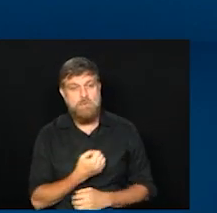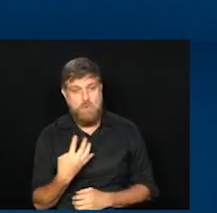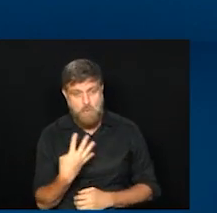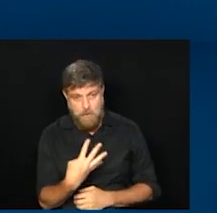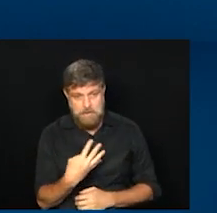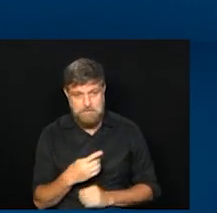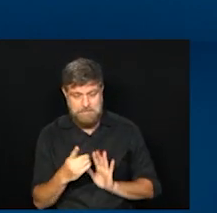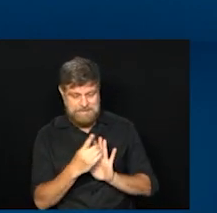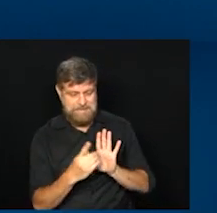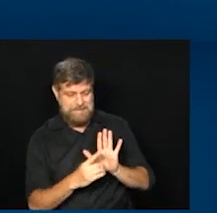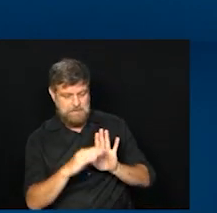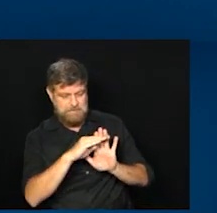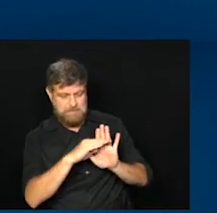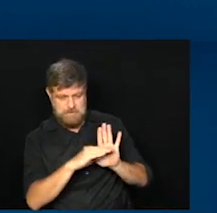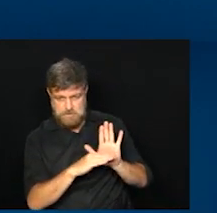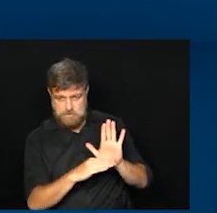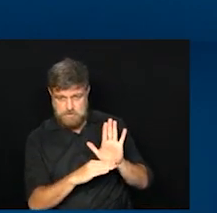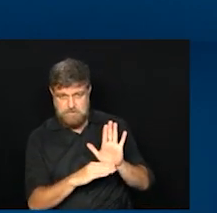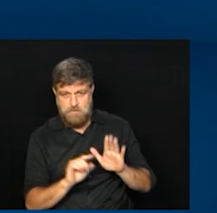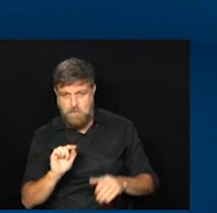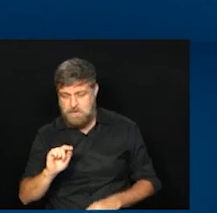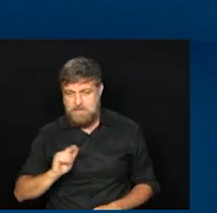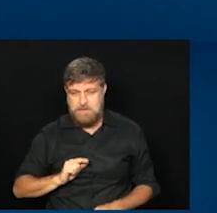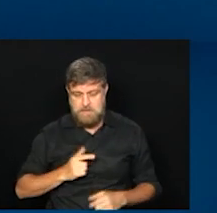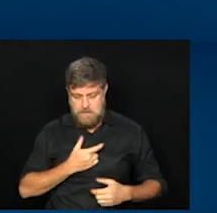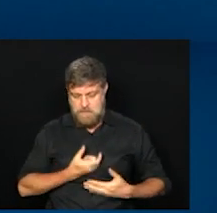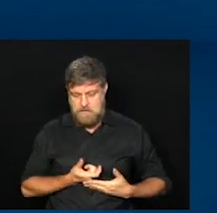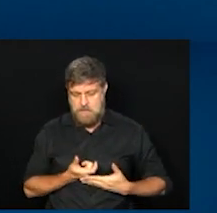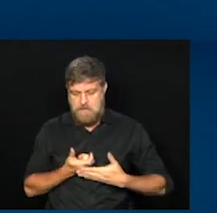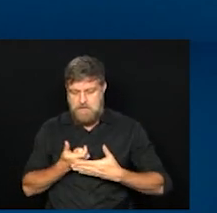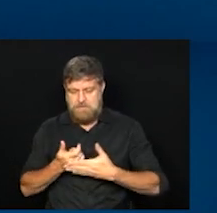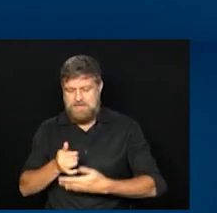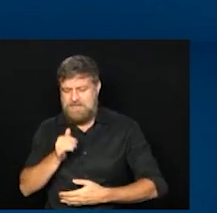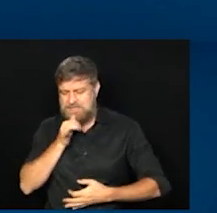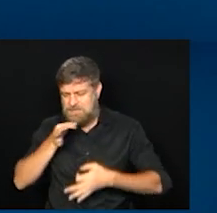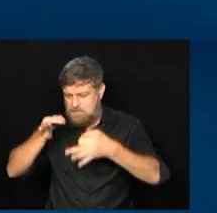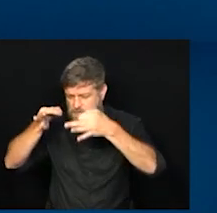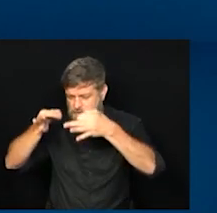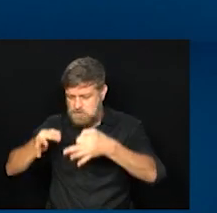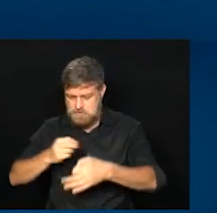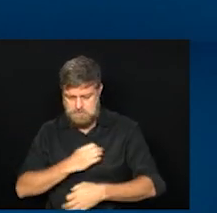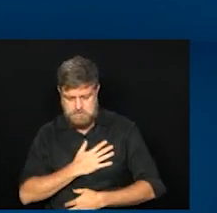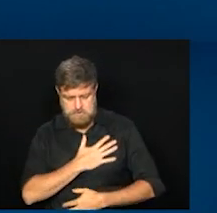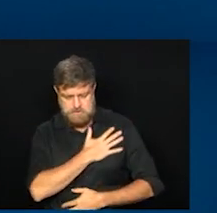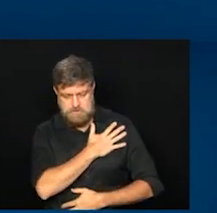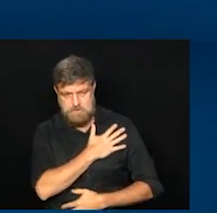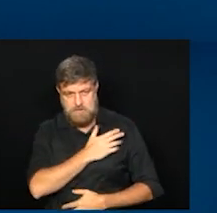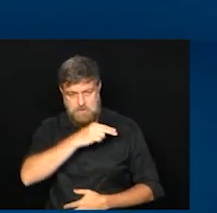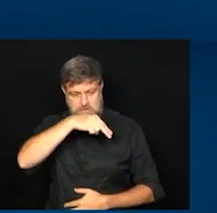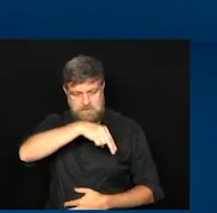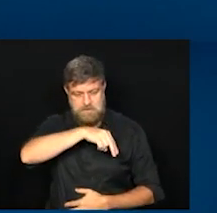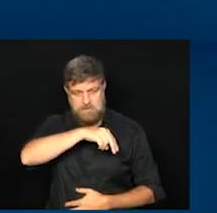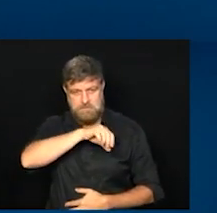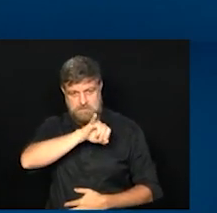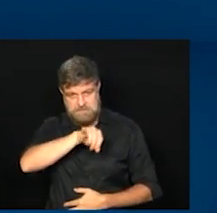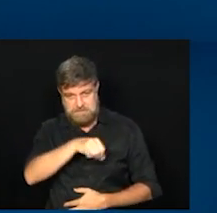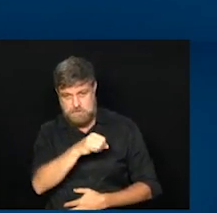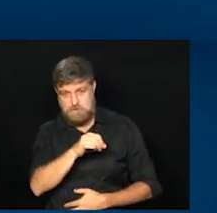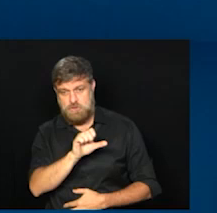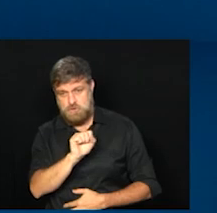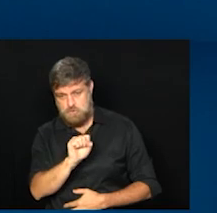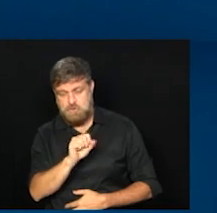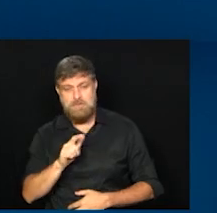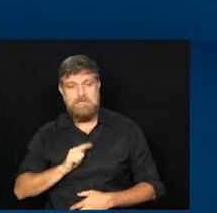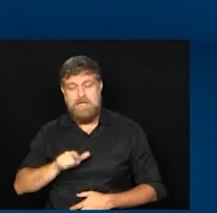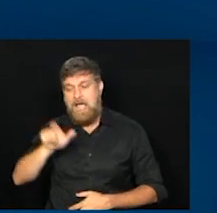o projeto de decreto legislativo que concede a medalha Exemplo Digno General Nelson Santini Júnior a Maria de Lourdes Soares.